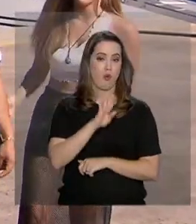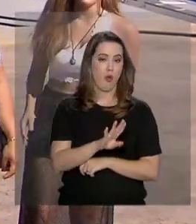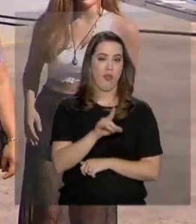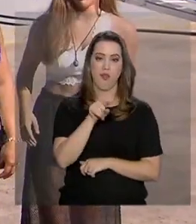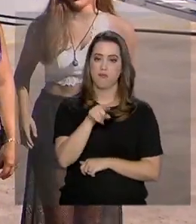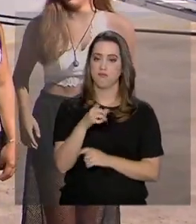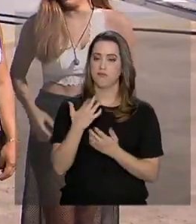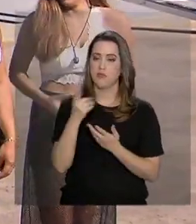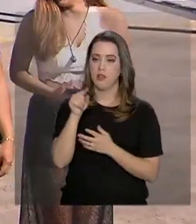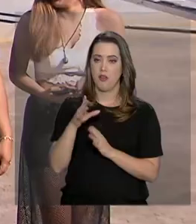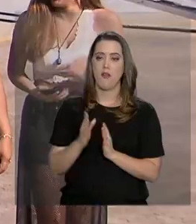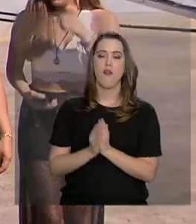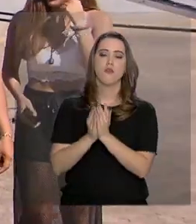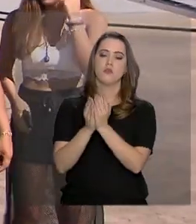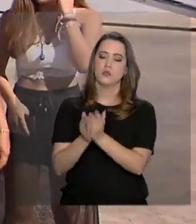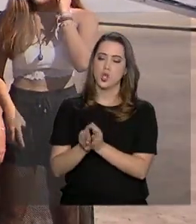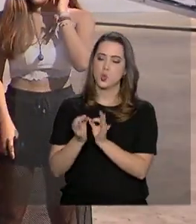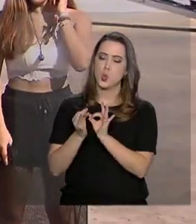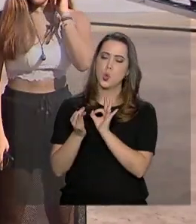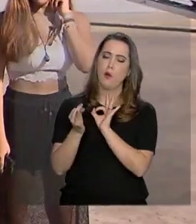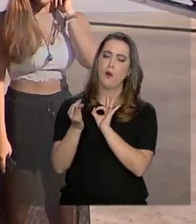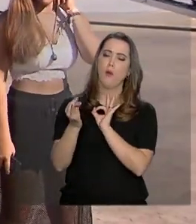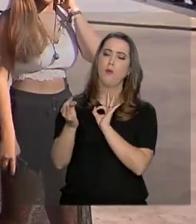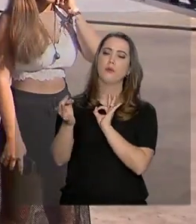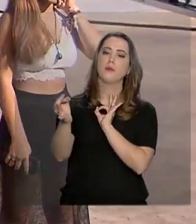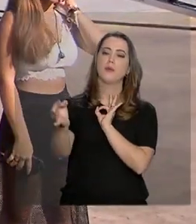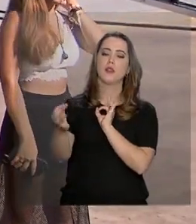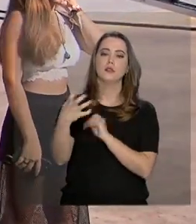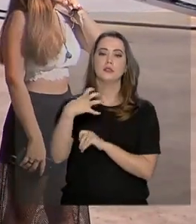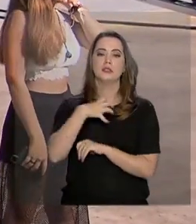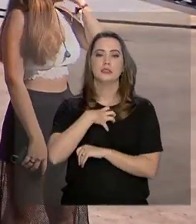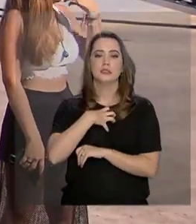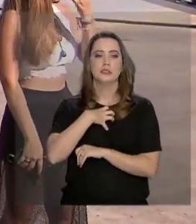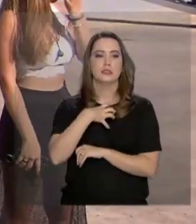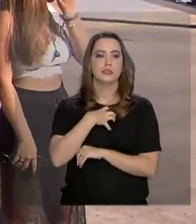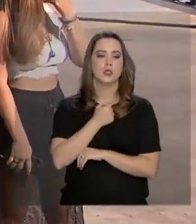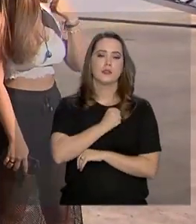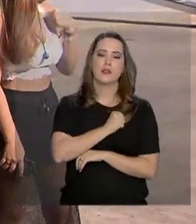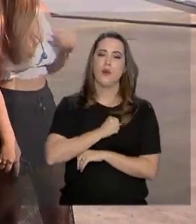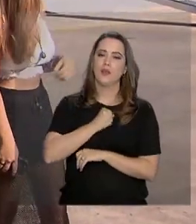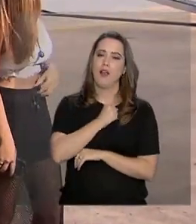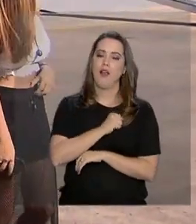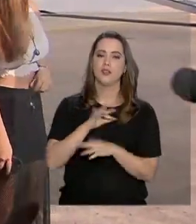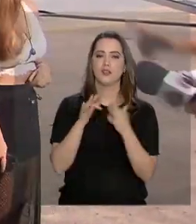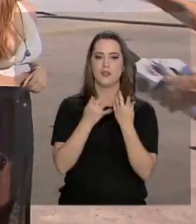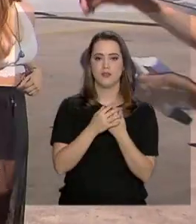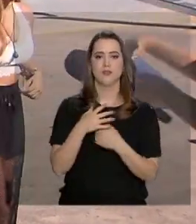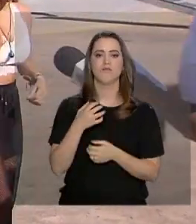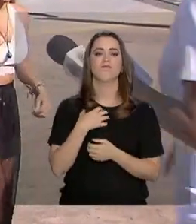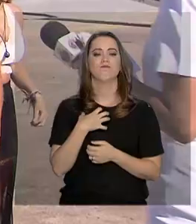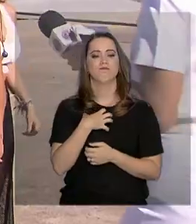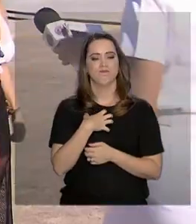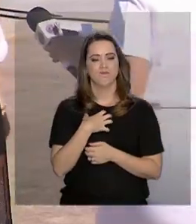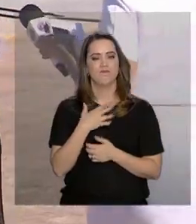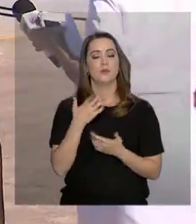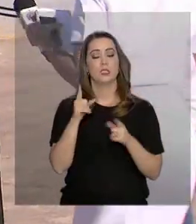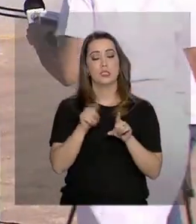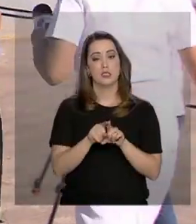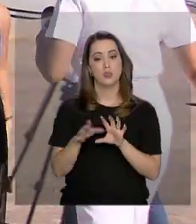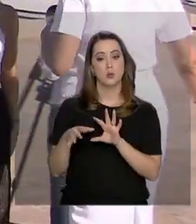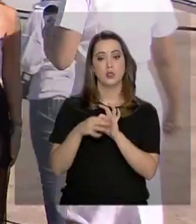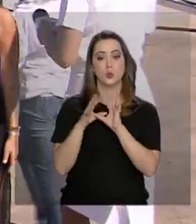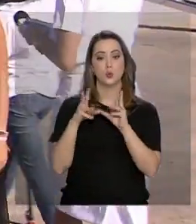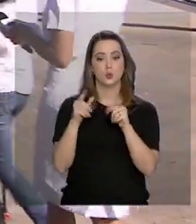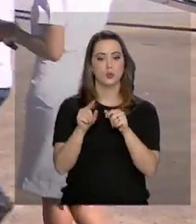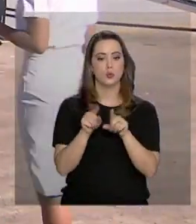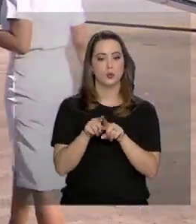viagem. É uma viagem longa demais, onde o sentimento, a saudade da família pesa muito. E a gente tem que aliar tudo